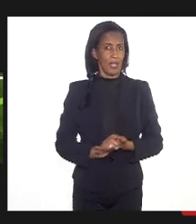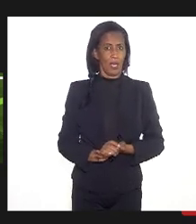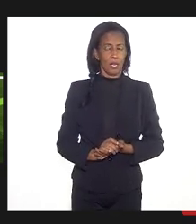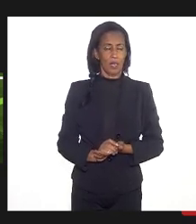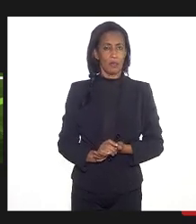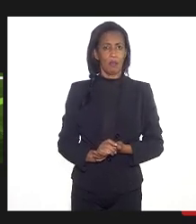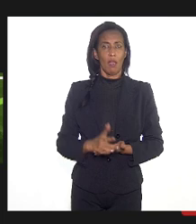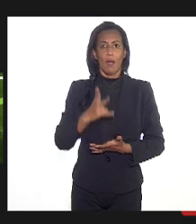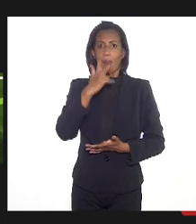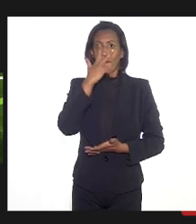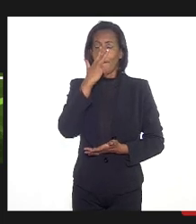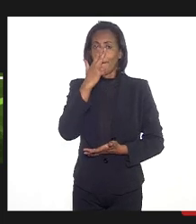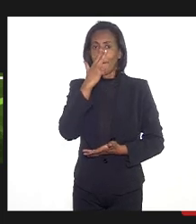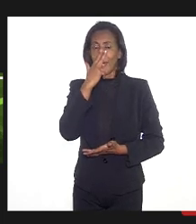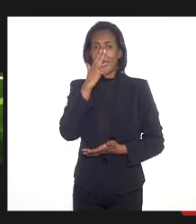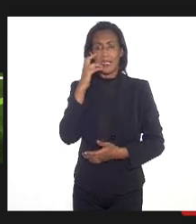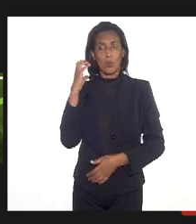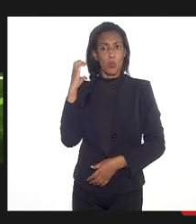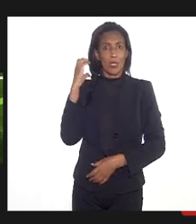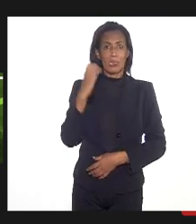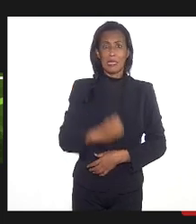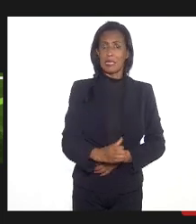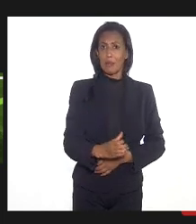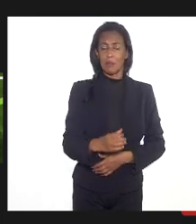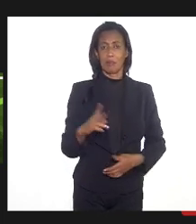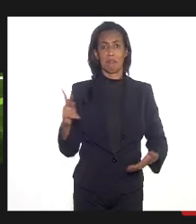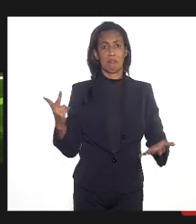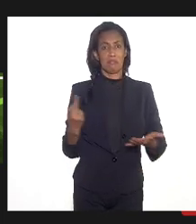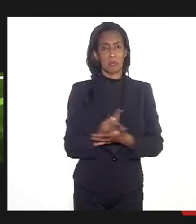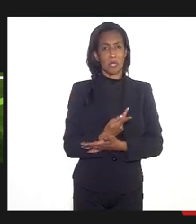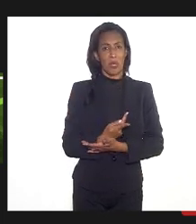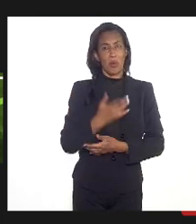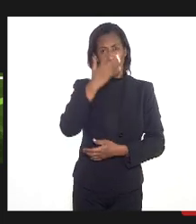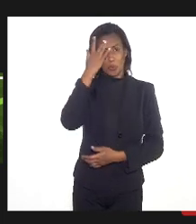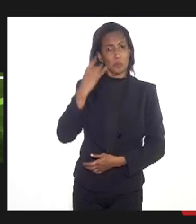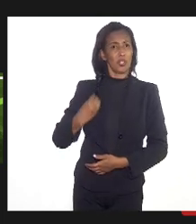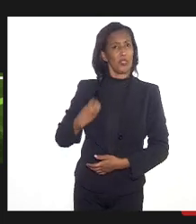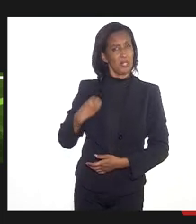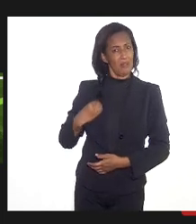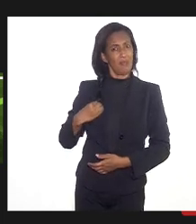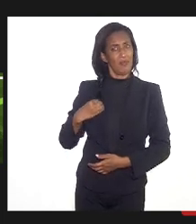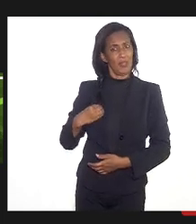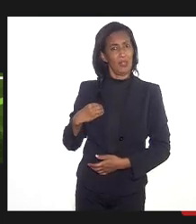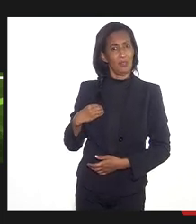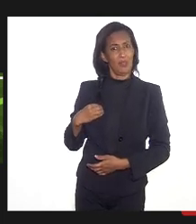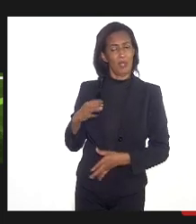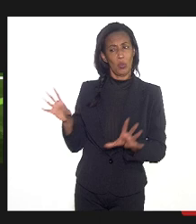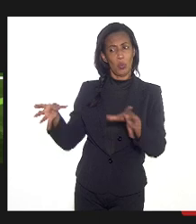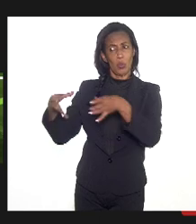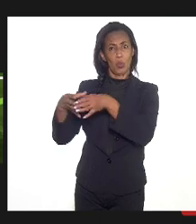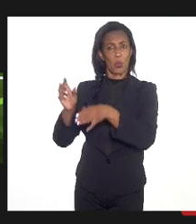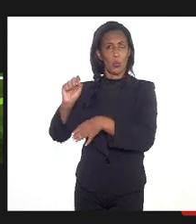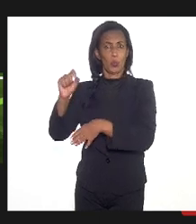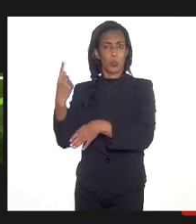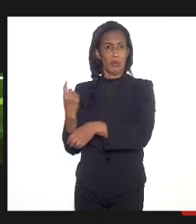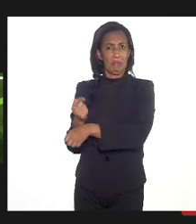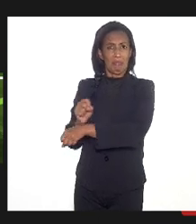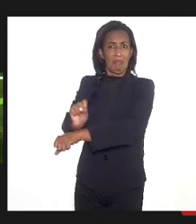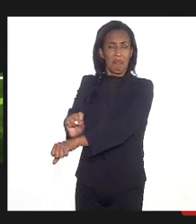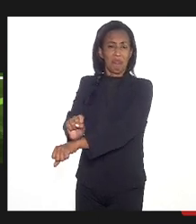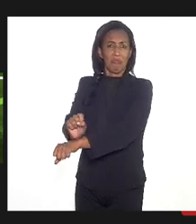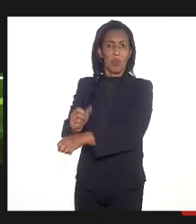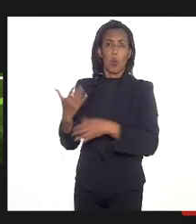um crime, uma comunidade com mais de 200 moradores, e a gente vive isso lá.